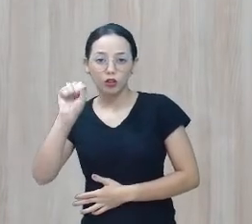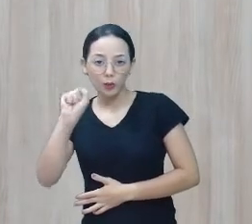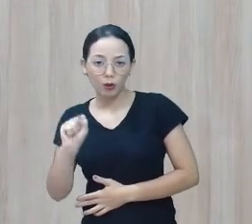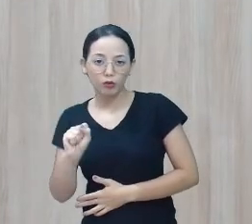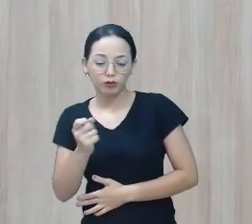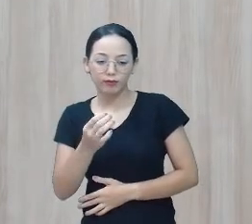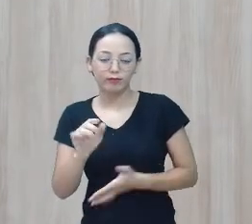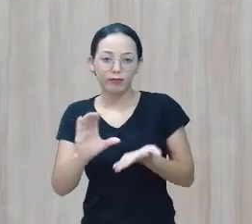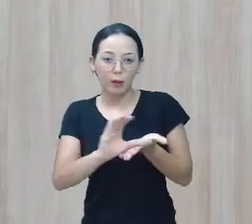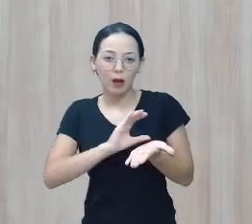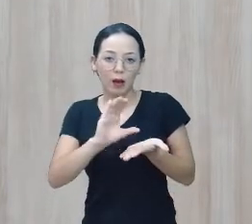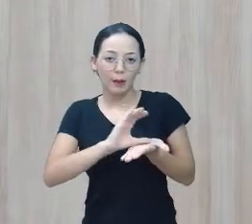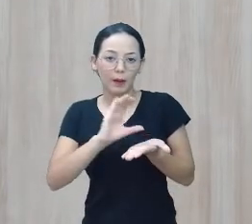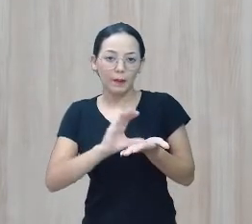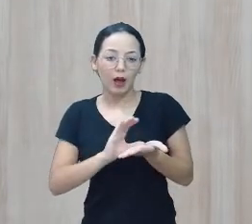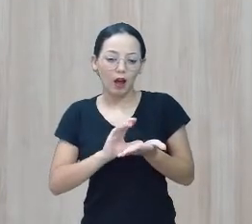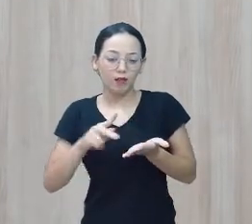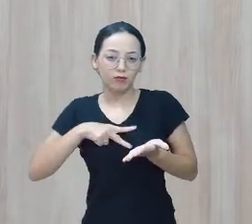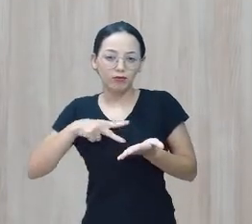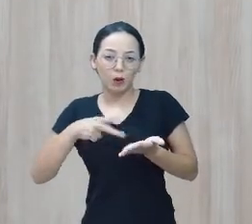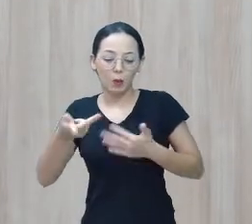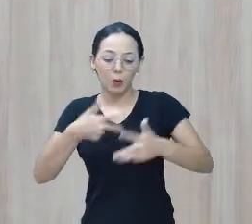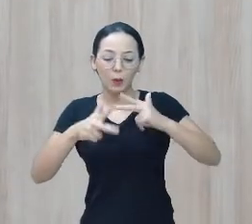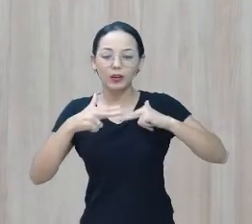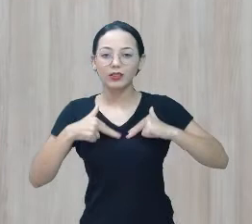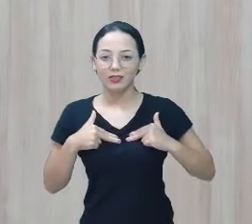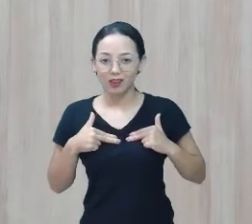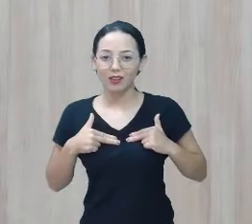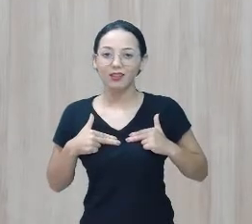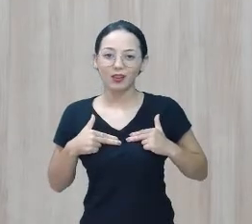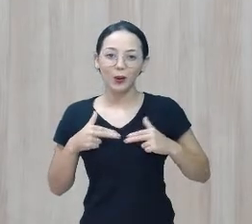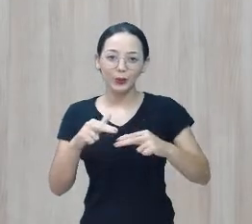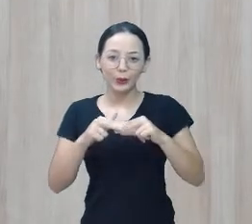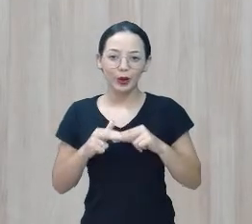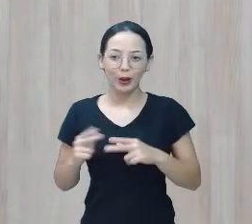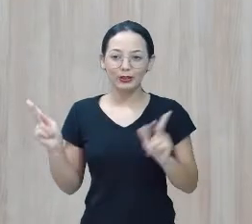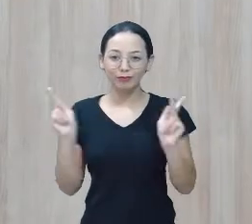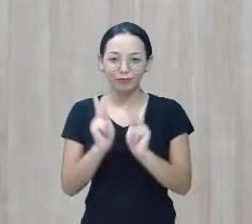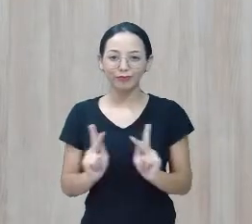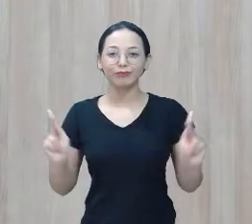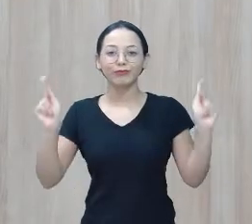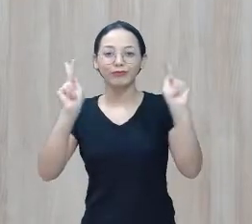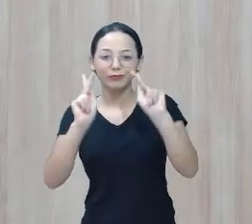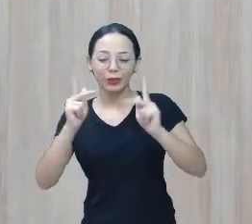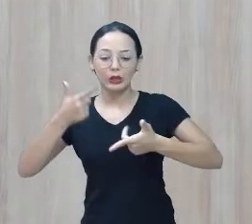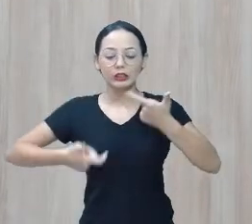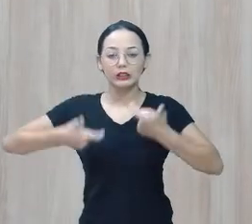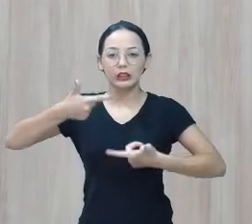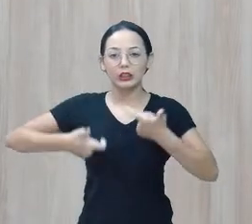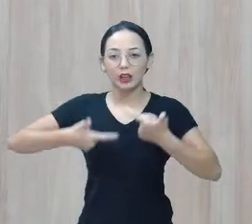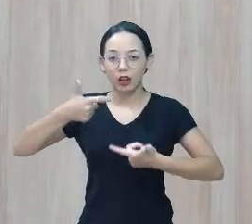lucro da invasão, como presente pela vitória na guerra, essas